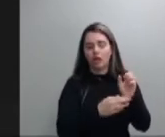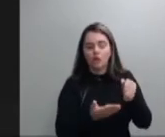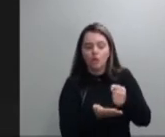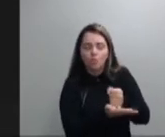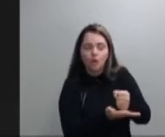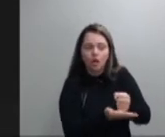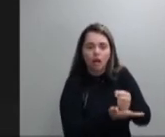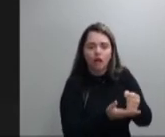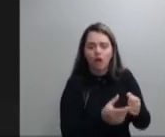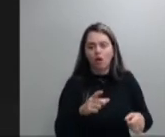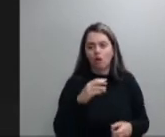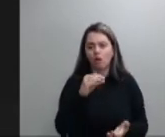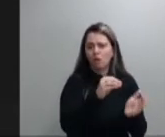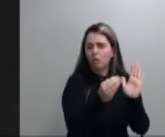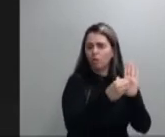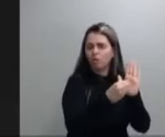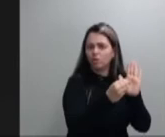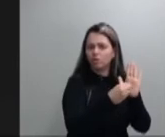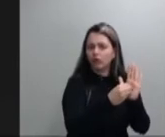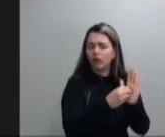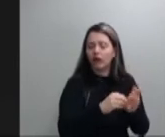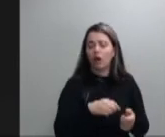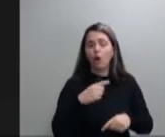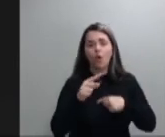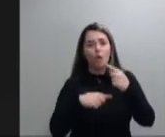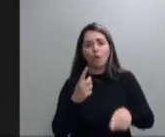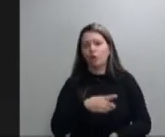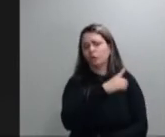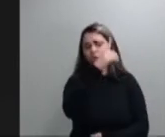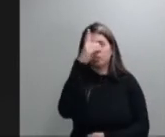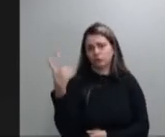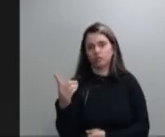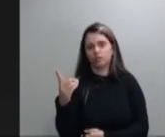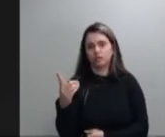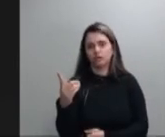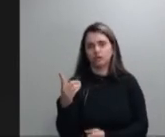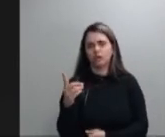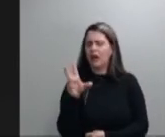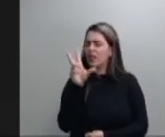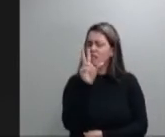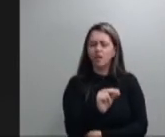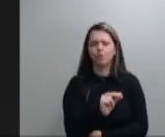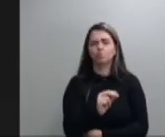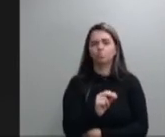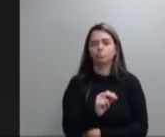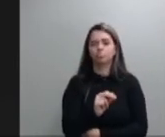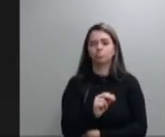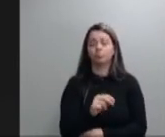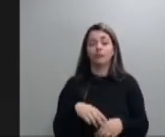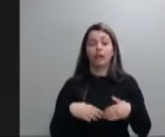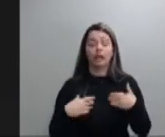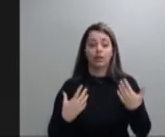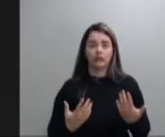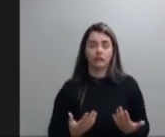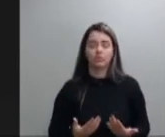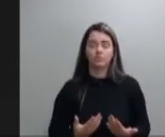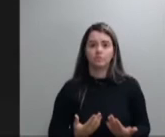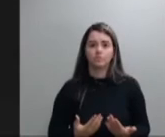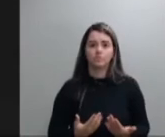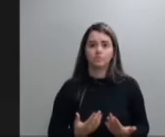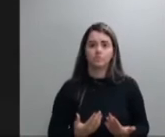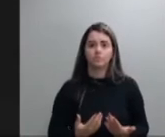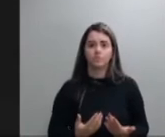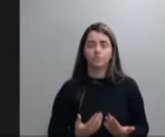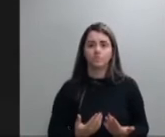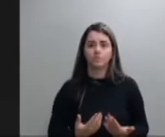nova data limite agora dizendo o que era a data do edital isso é muito claro ato contínuo foi publicado do edital número